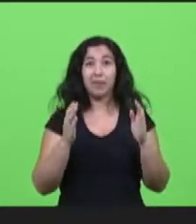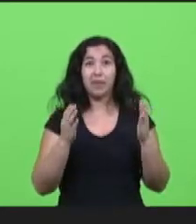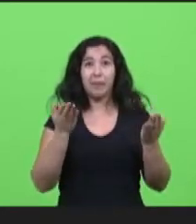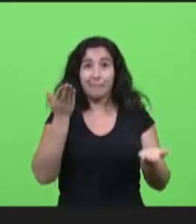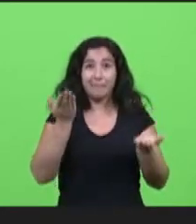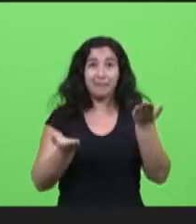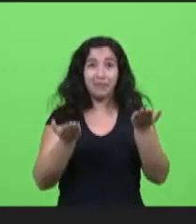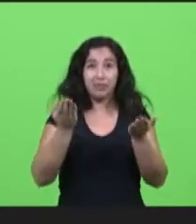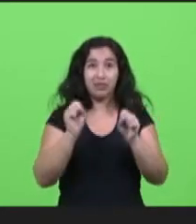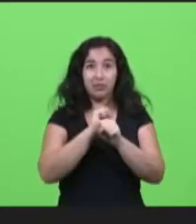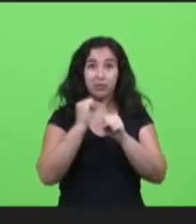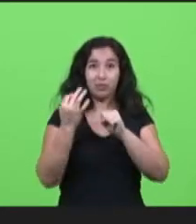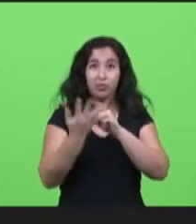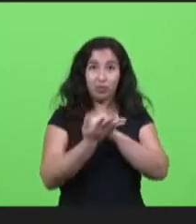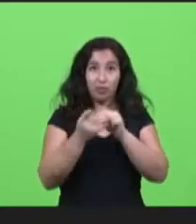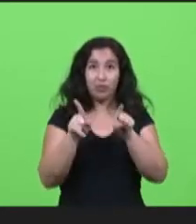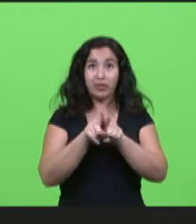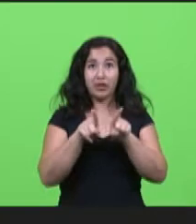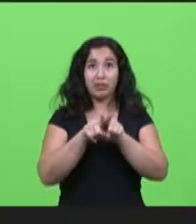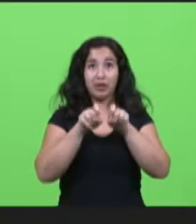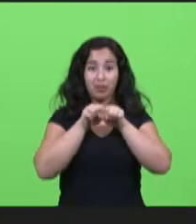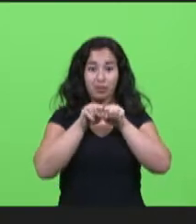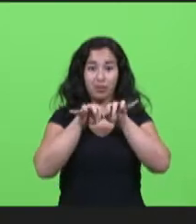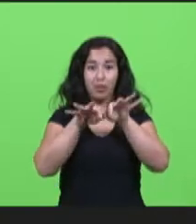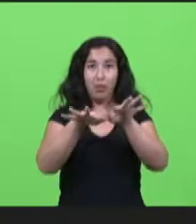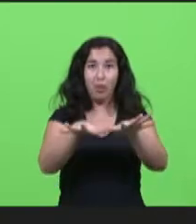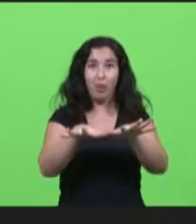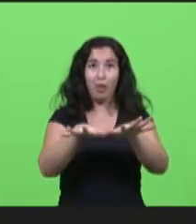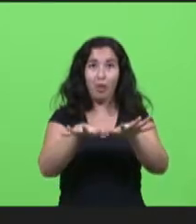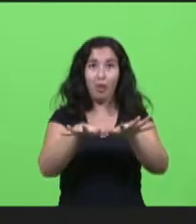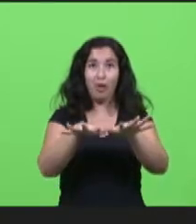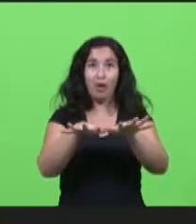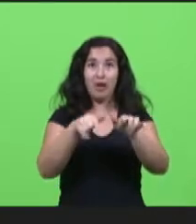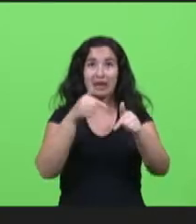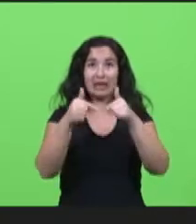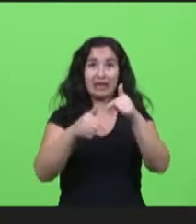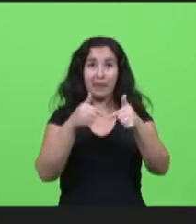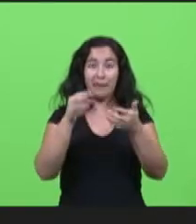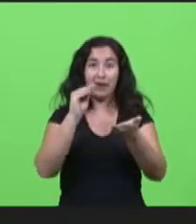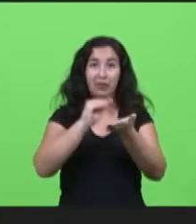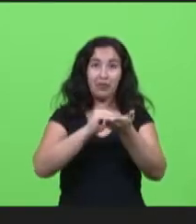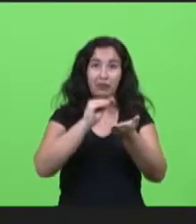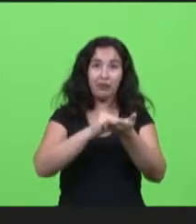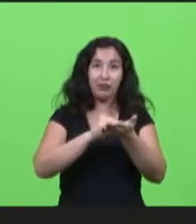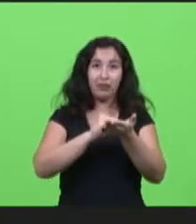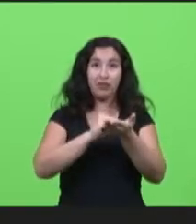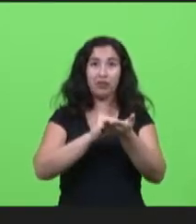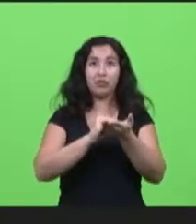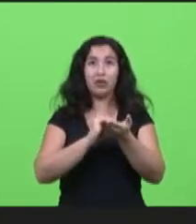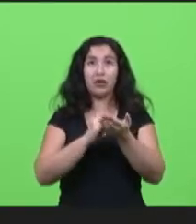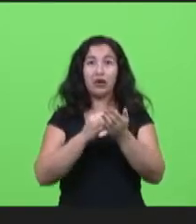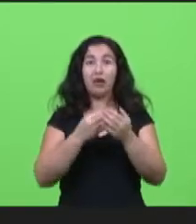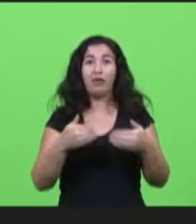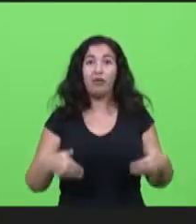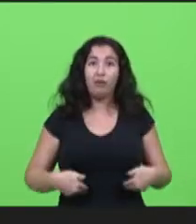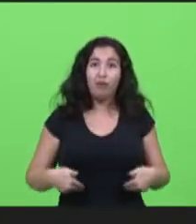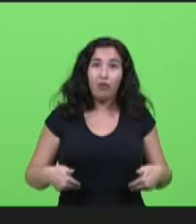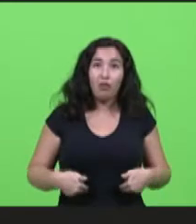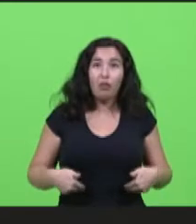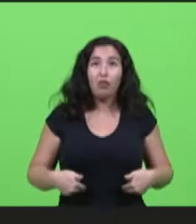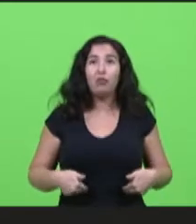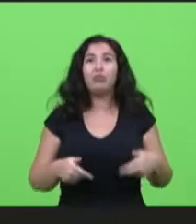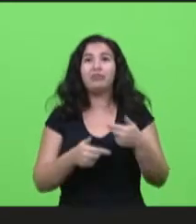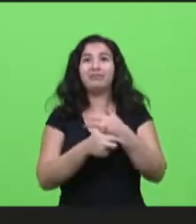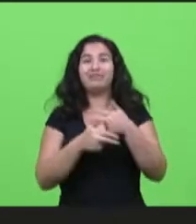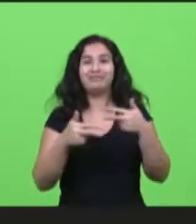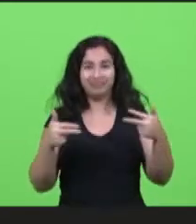também essa pandemia do desemprego, da fome, da desestruturação dos mais diversos segmentos e setores.